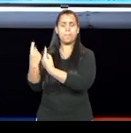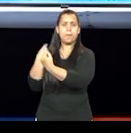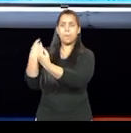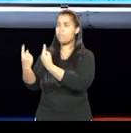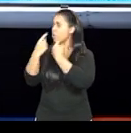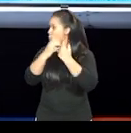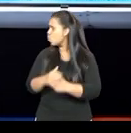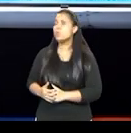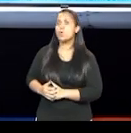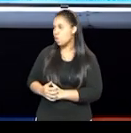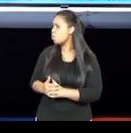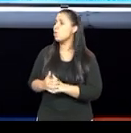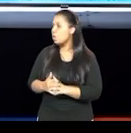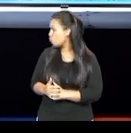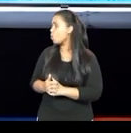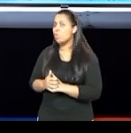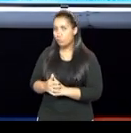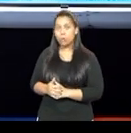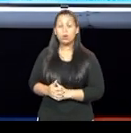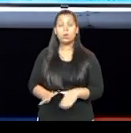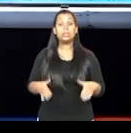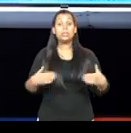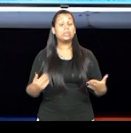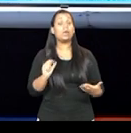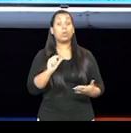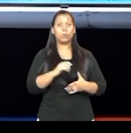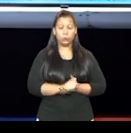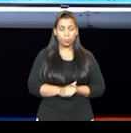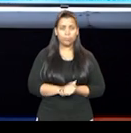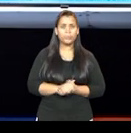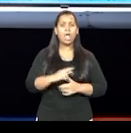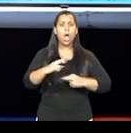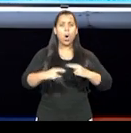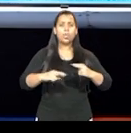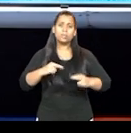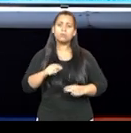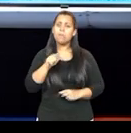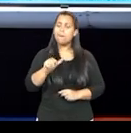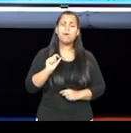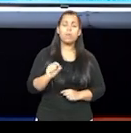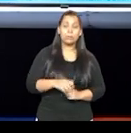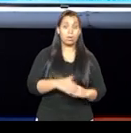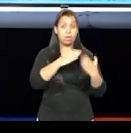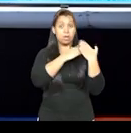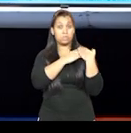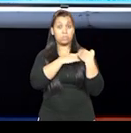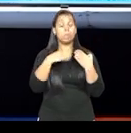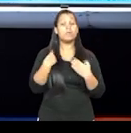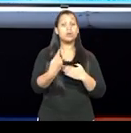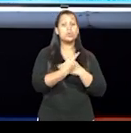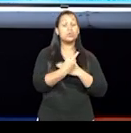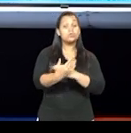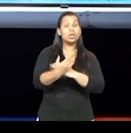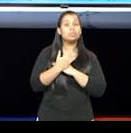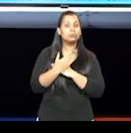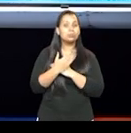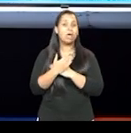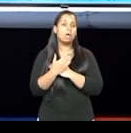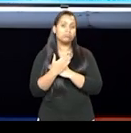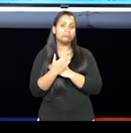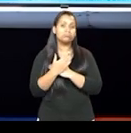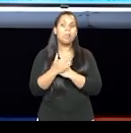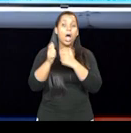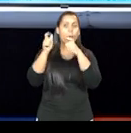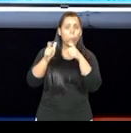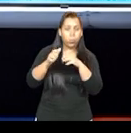contrário. Esse movimento de rotação, pessoal, ele é responsável por nós conseguirmos nos orientar. Vejam bem, como